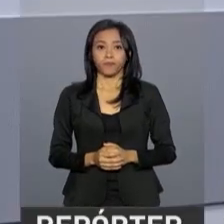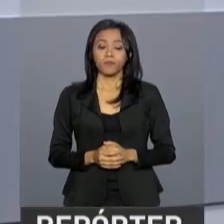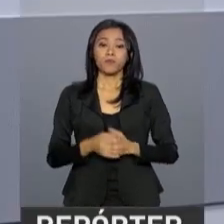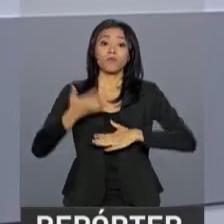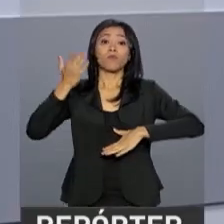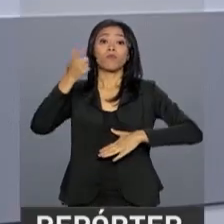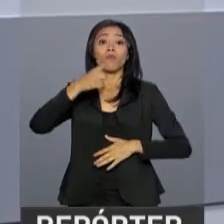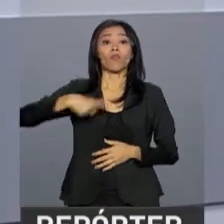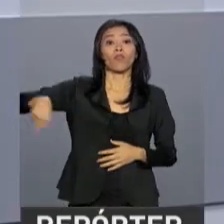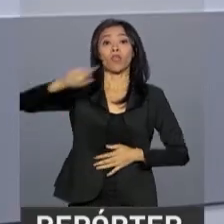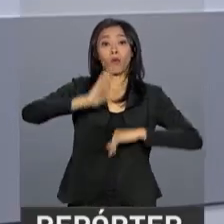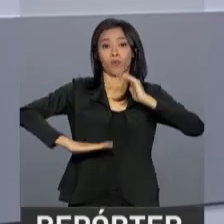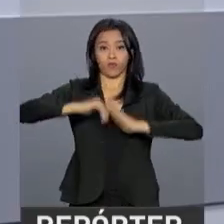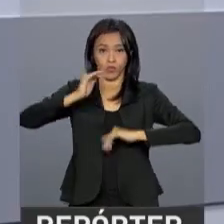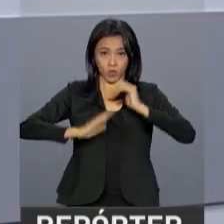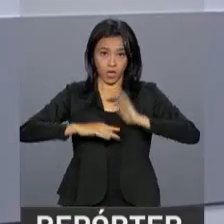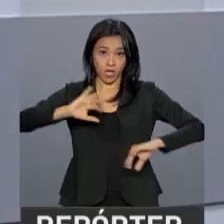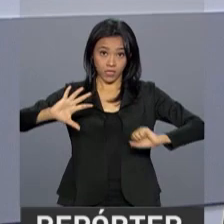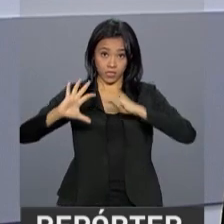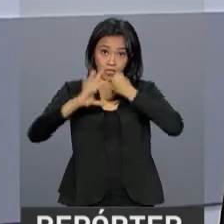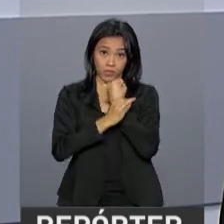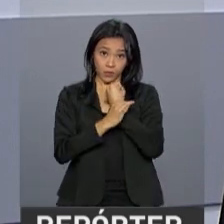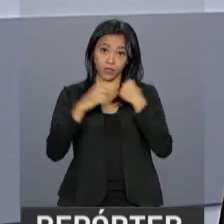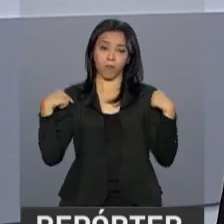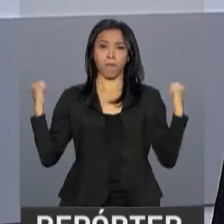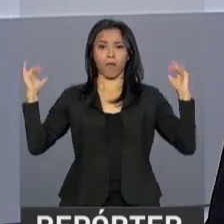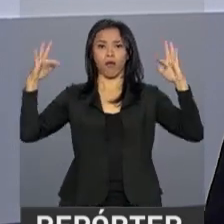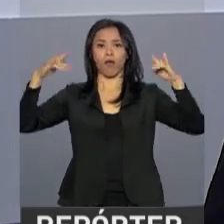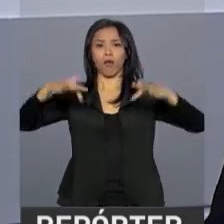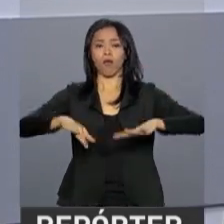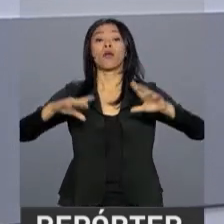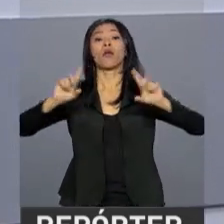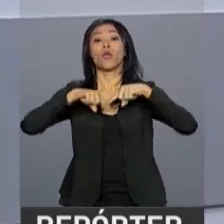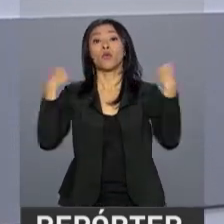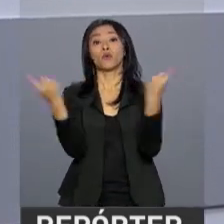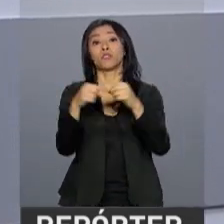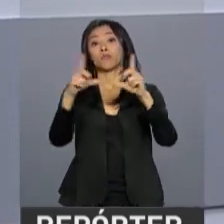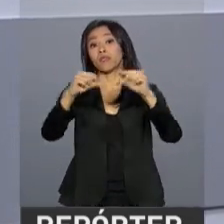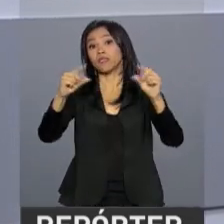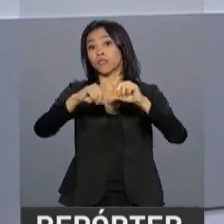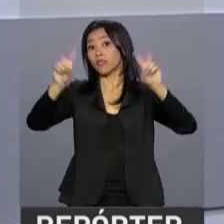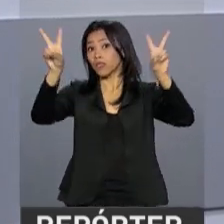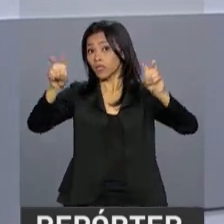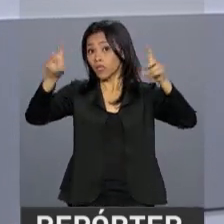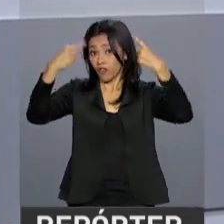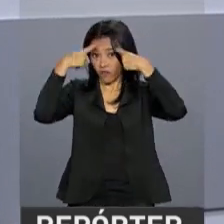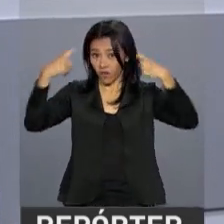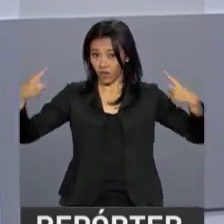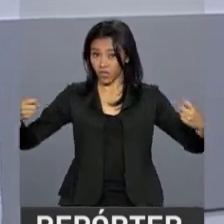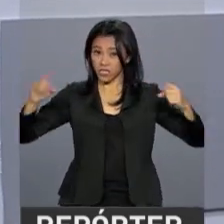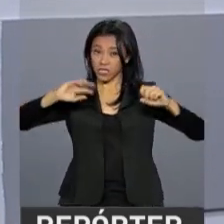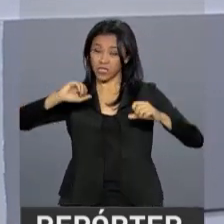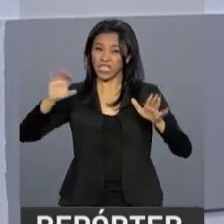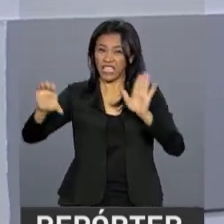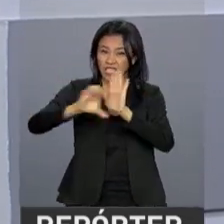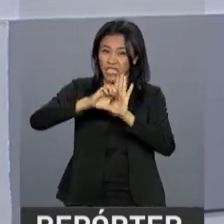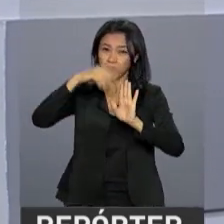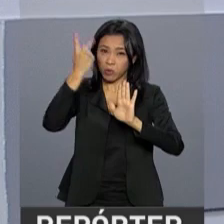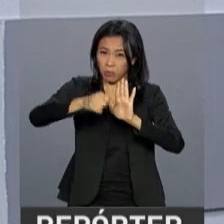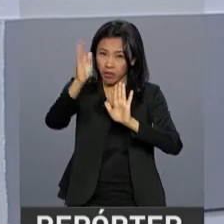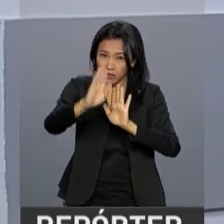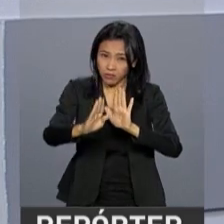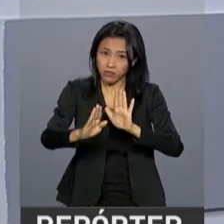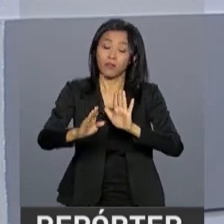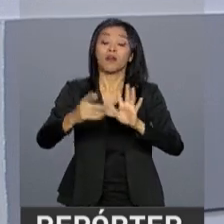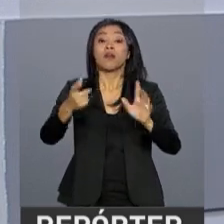profissionais da segurança pública estão reunidos em brasília para discutir o enfrentamento ao crime a violência no país durante a abertura do encontro